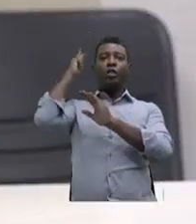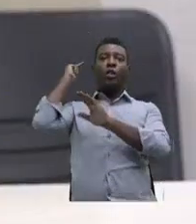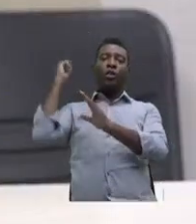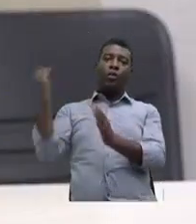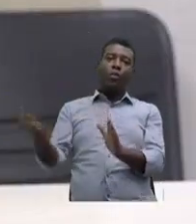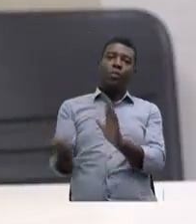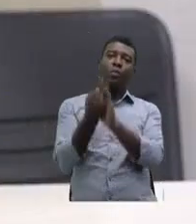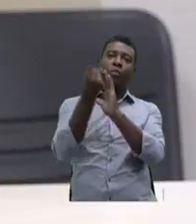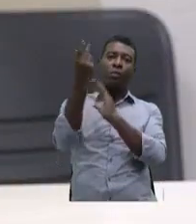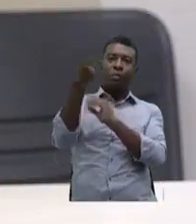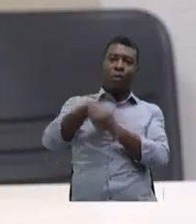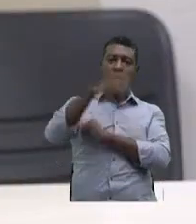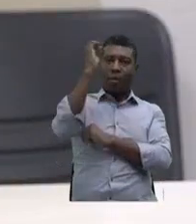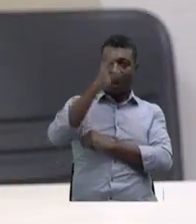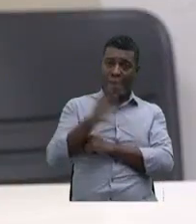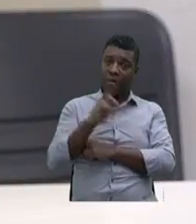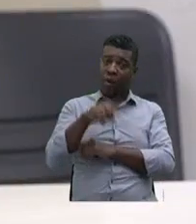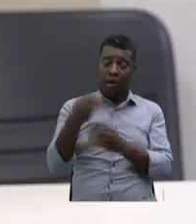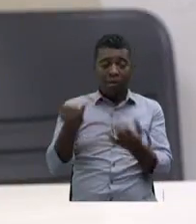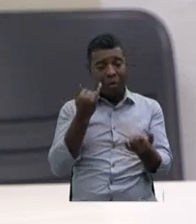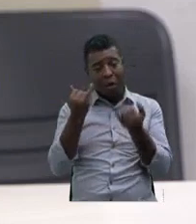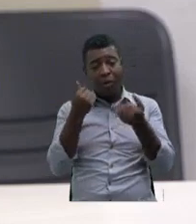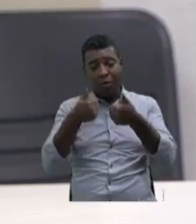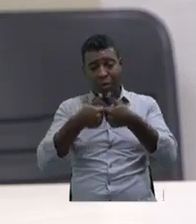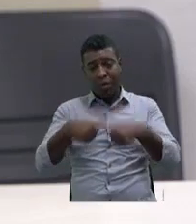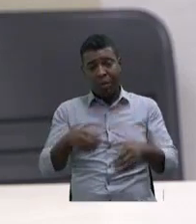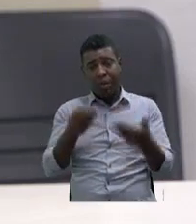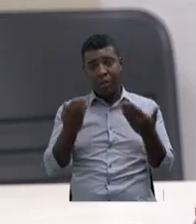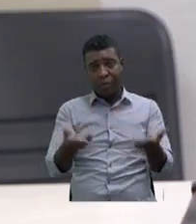dados que estão aí.